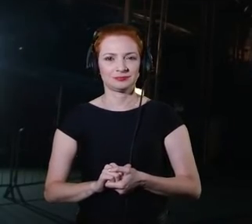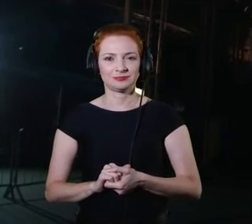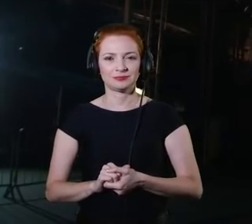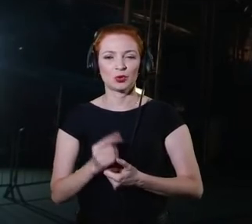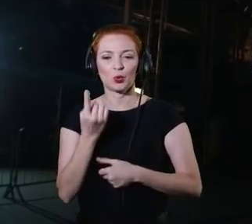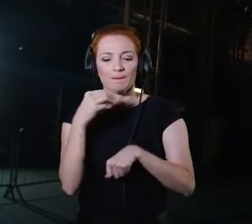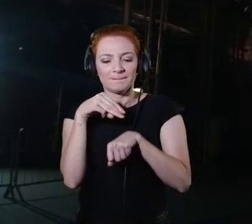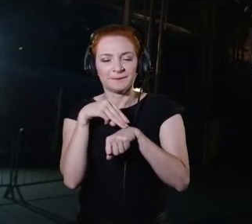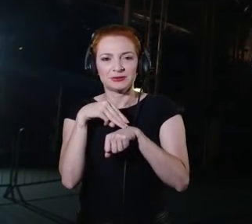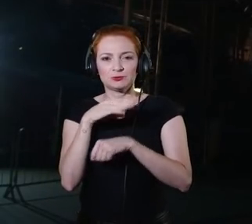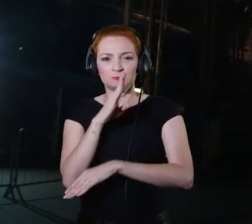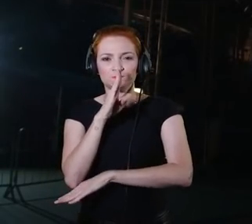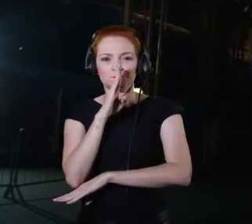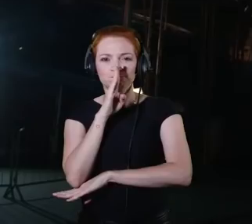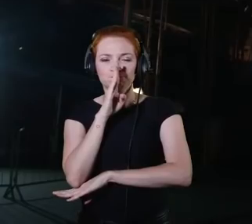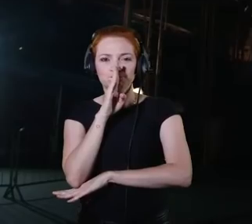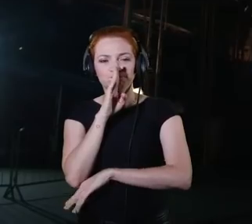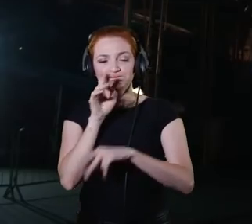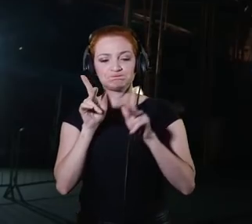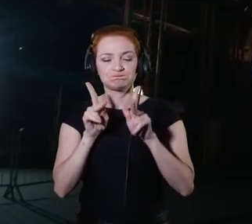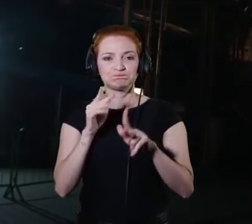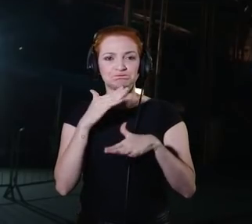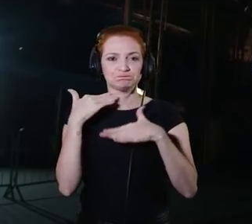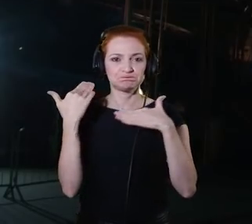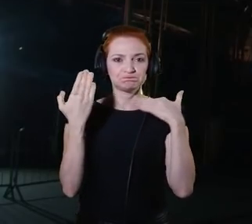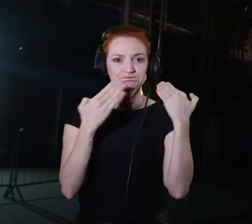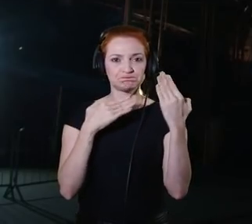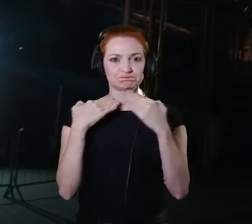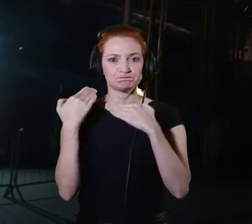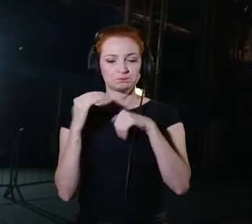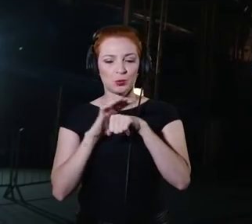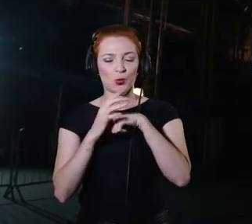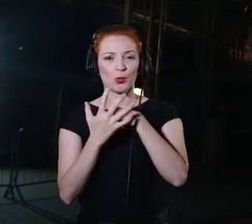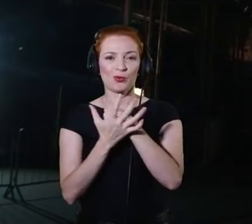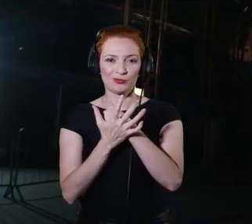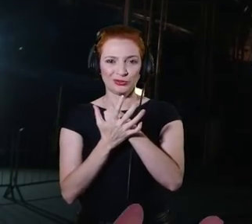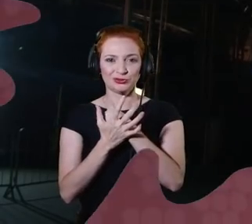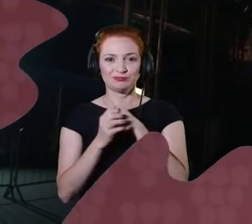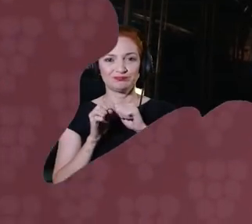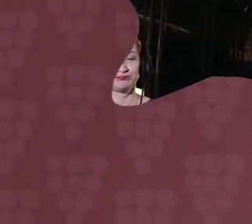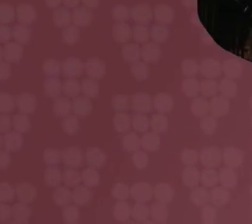um minuto de silêncio pelas vítimas que perderam a vida no Covid-19.